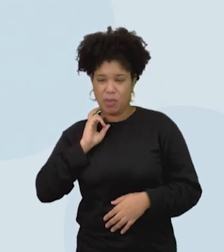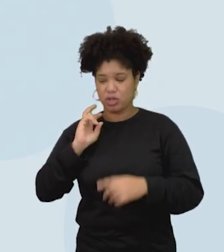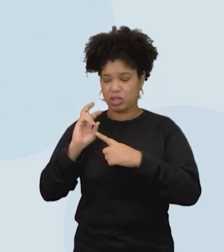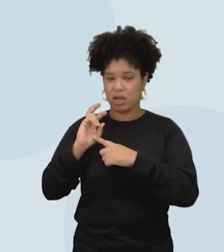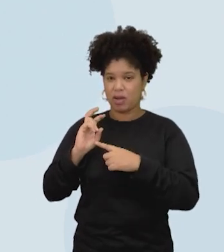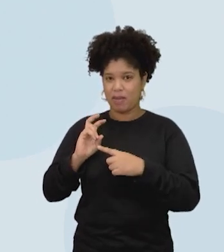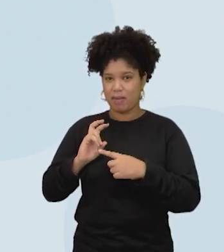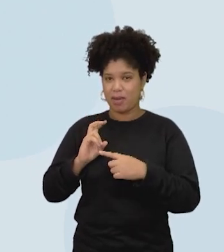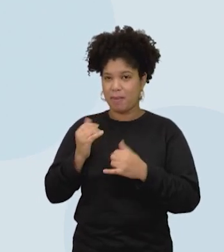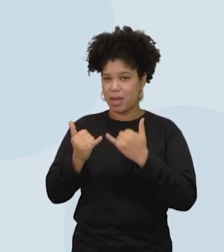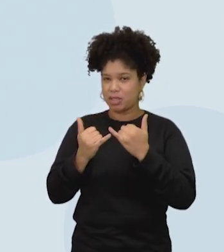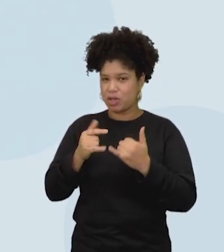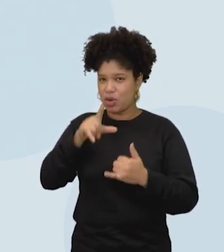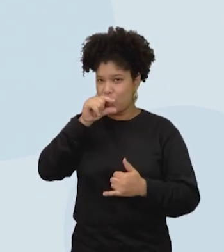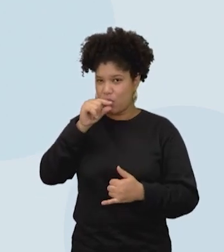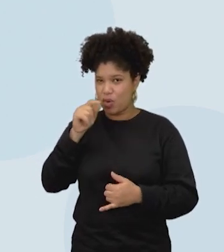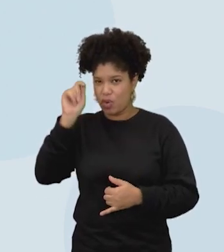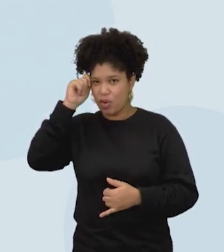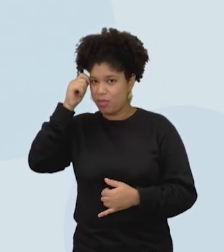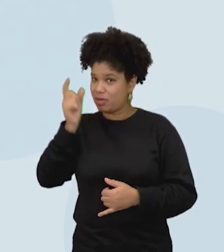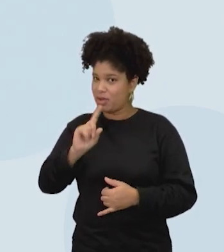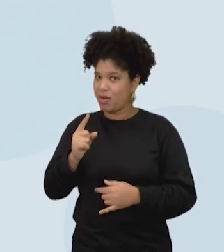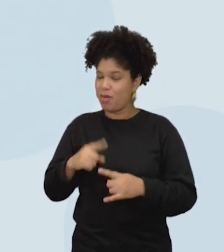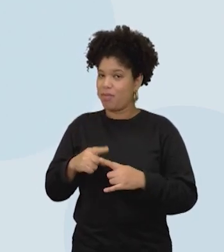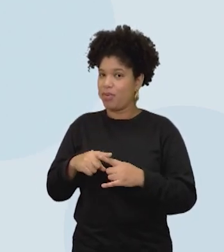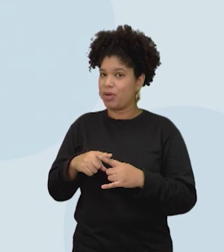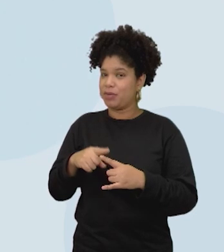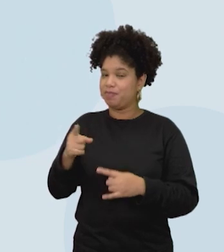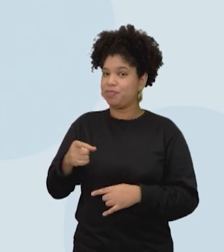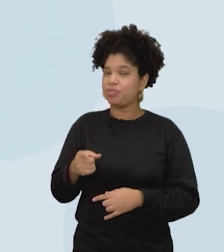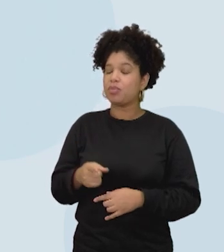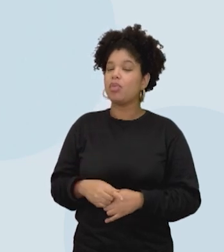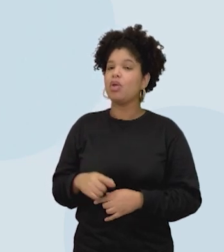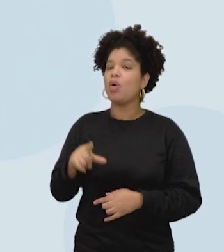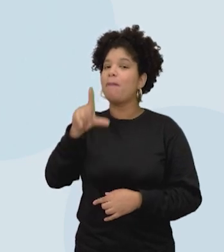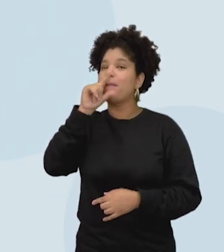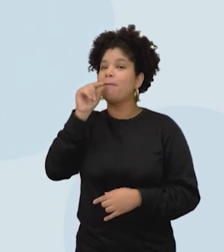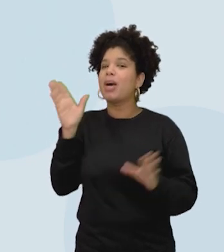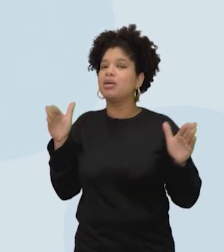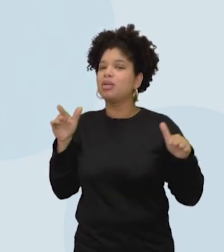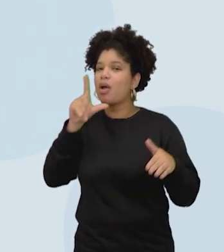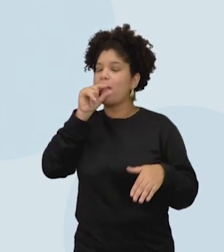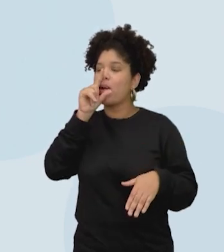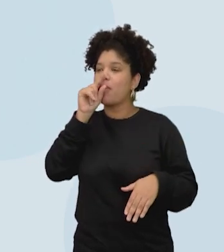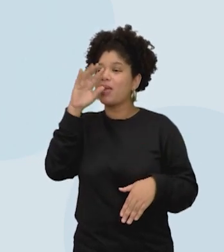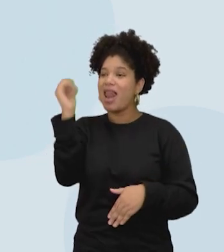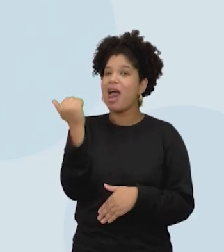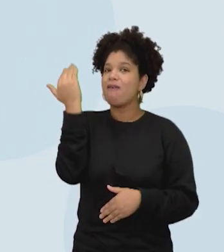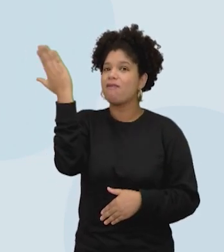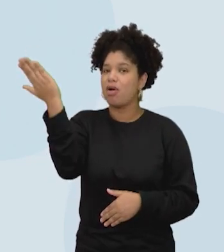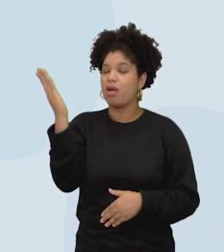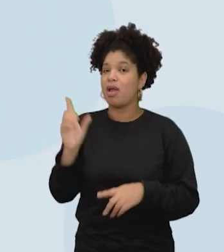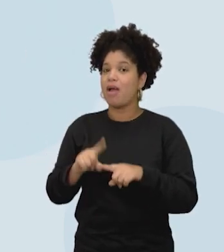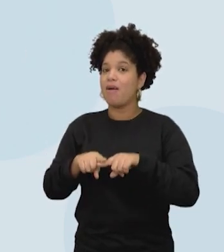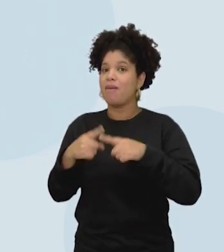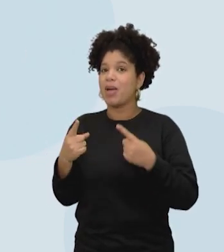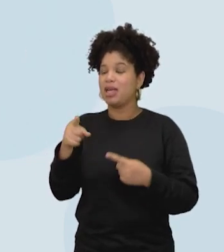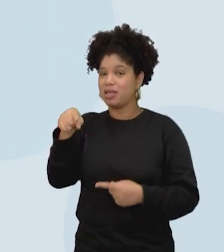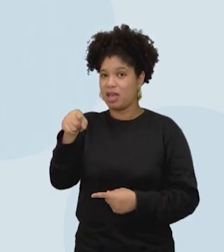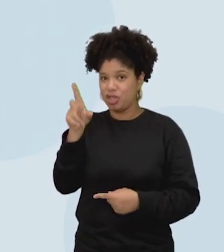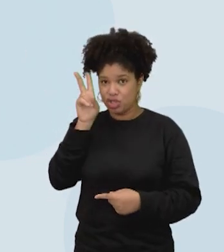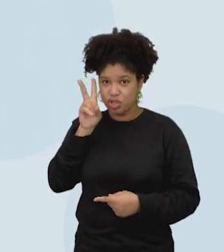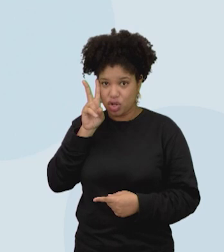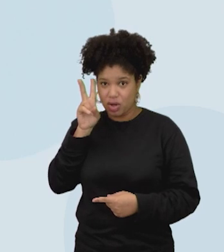igual ao corvo, porque o morcego está lá fora o corvo está lá fora, desculpa. O corvo está lá fora e esse morcego, ele